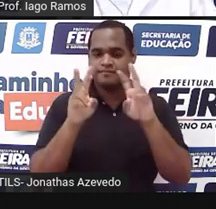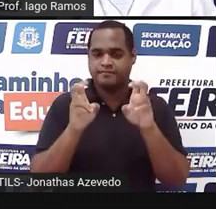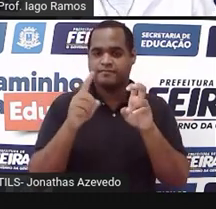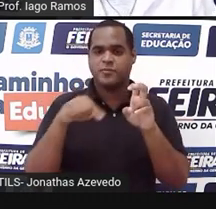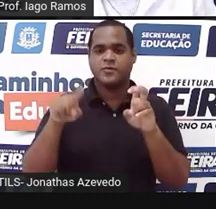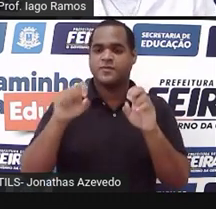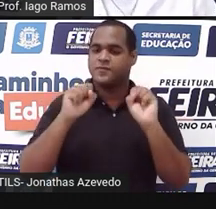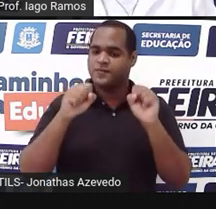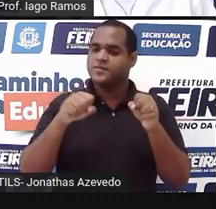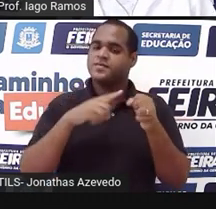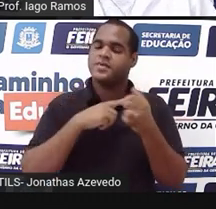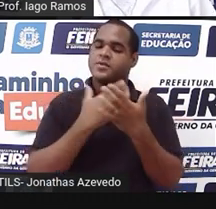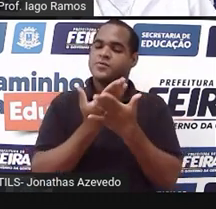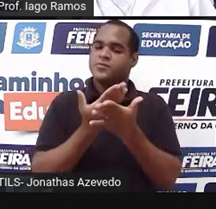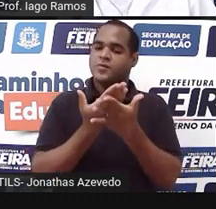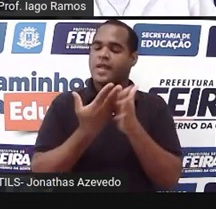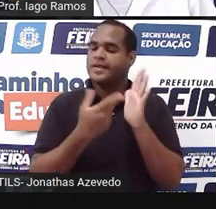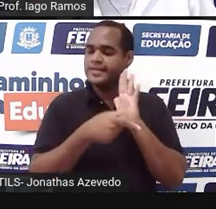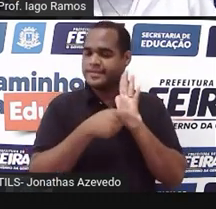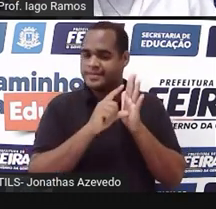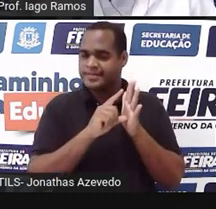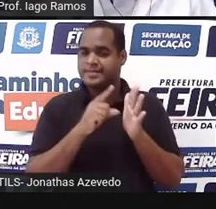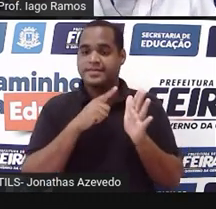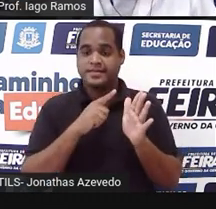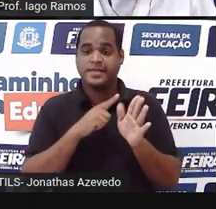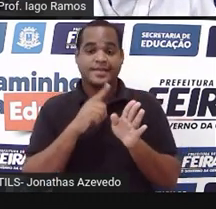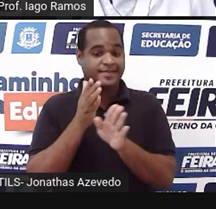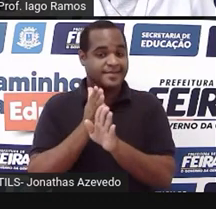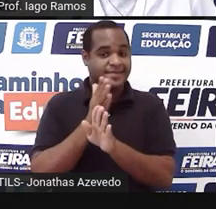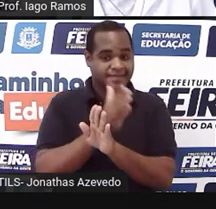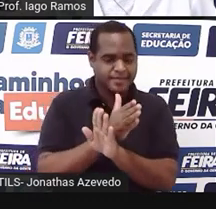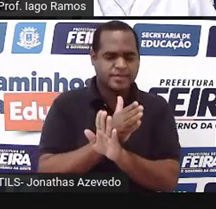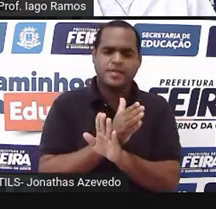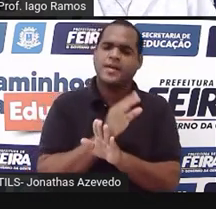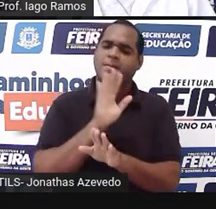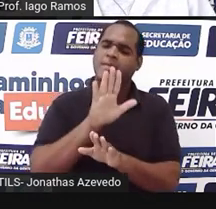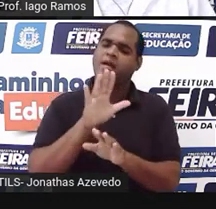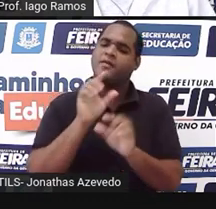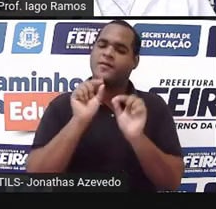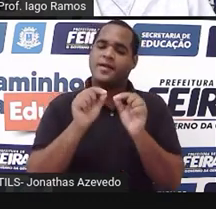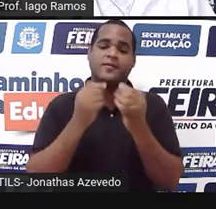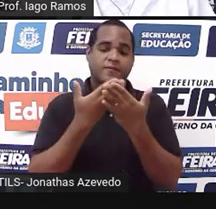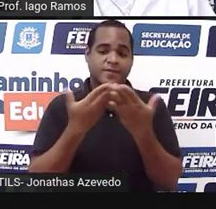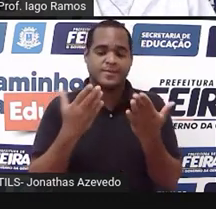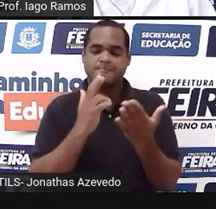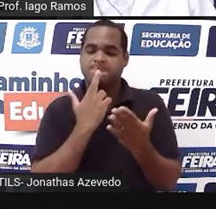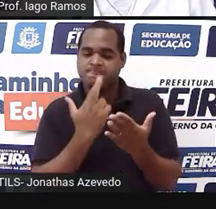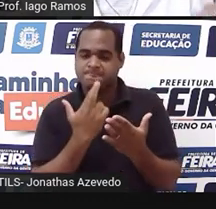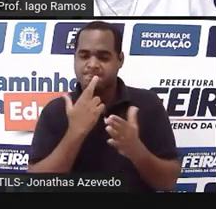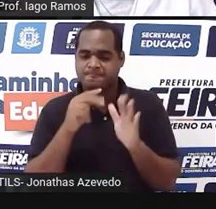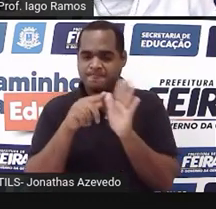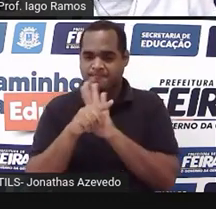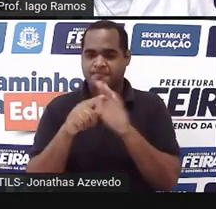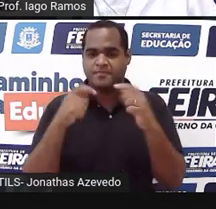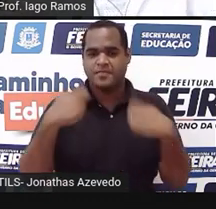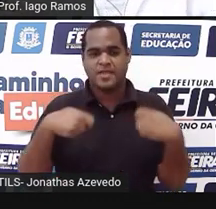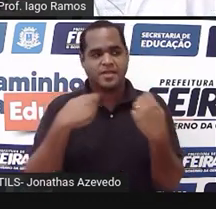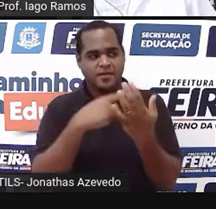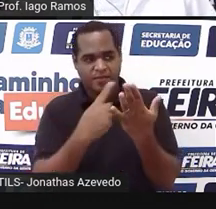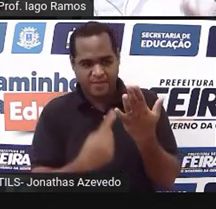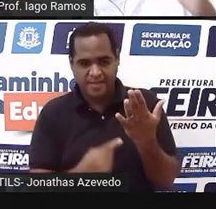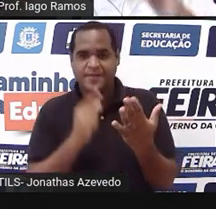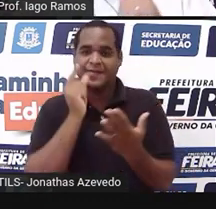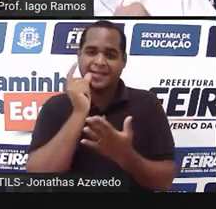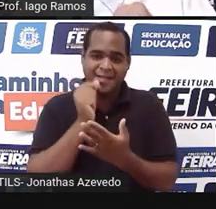a gente estudou na aula anterior bom só que para você responder à pergunta se vai precisar do seu caderno